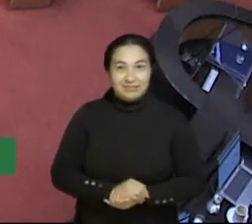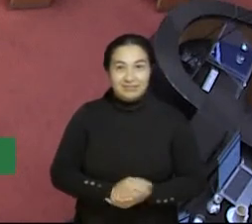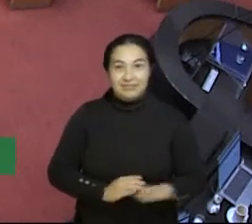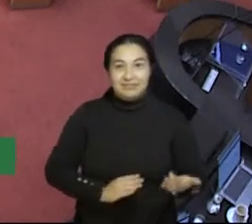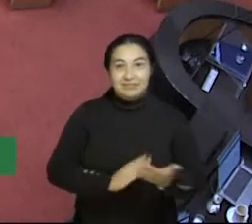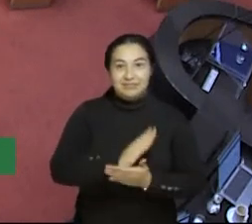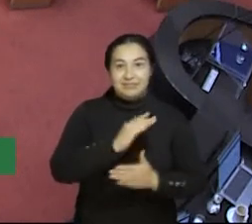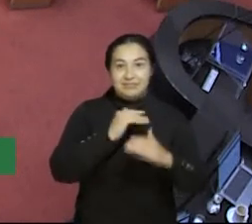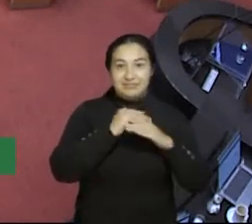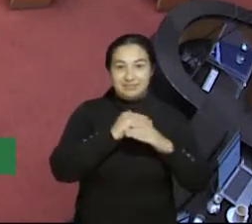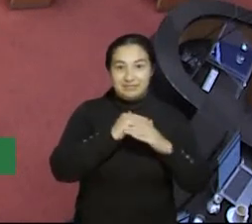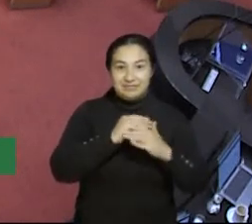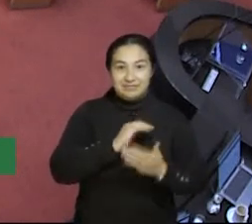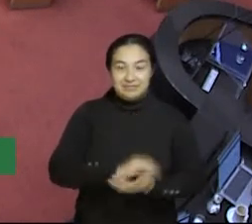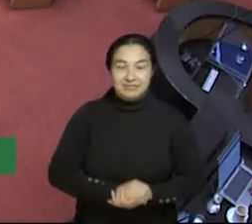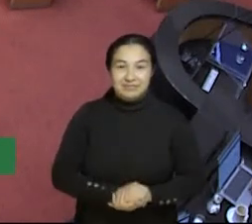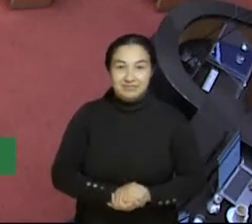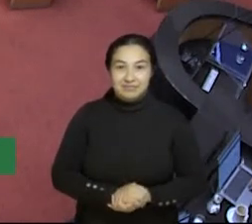Aprovado por unanimidade.